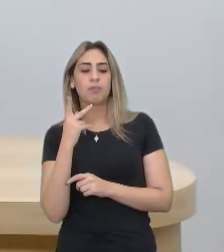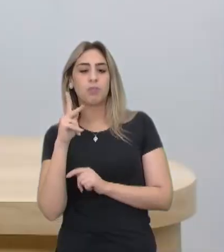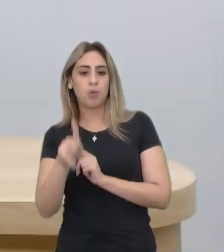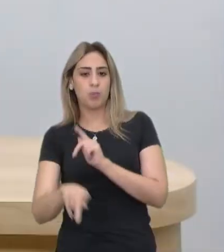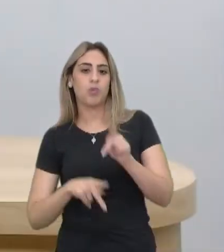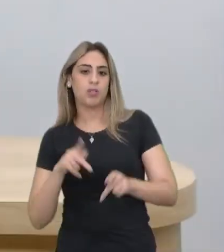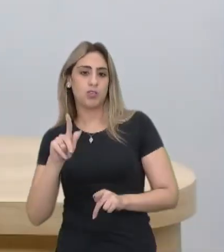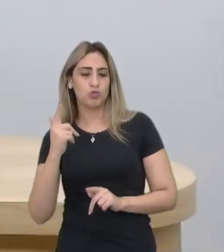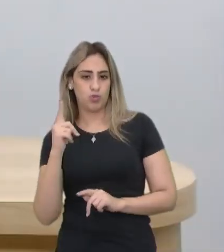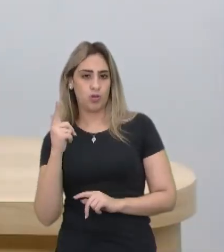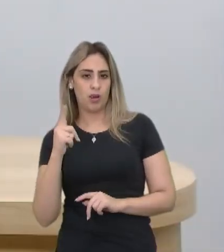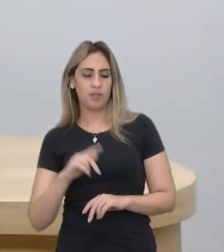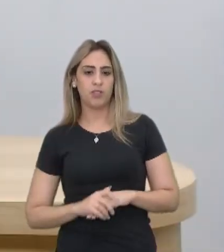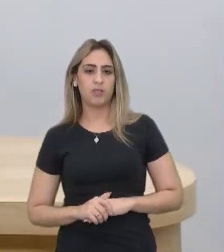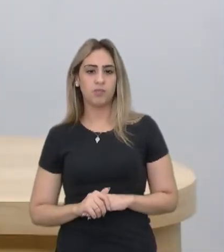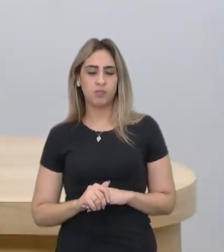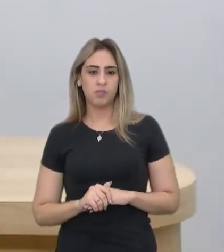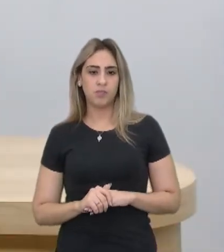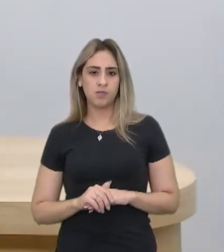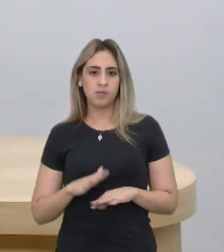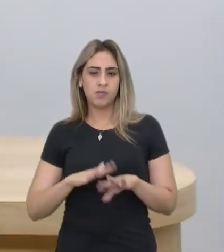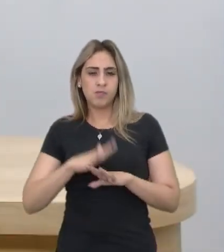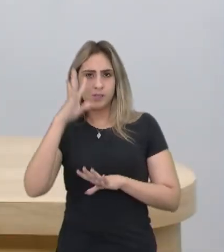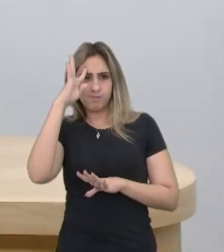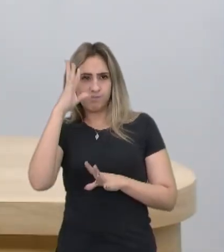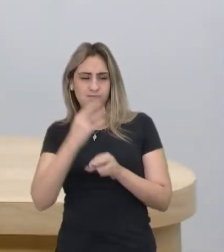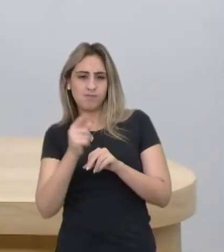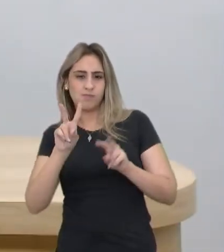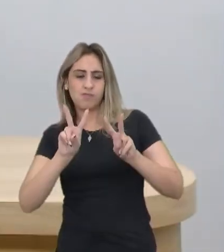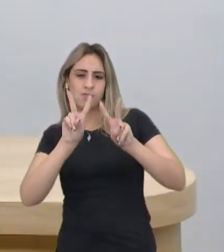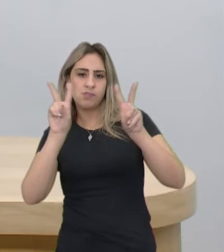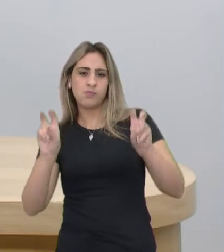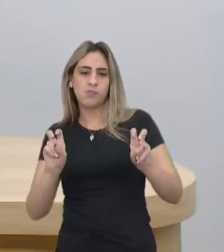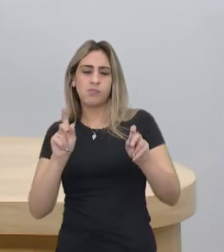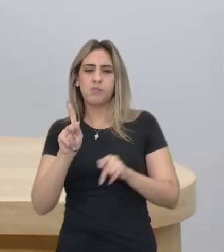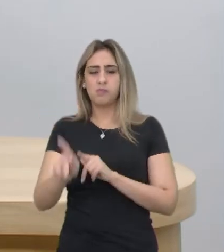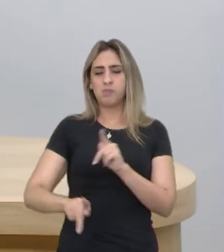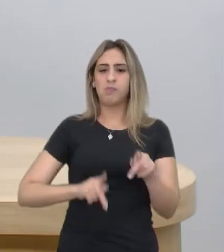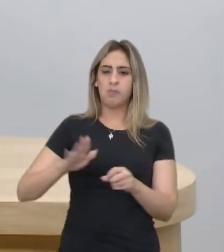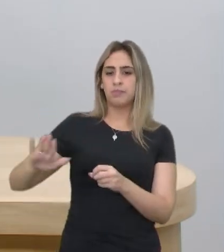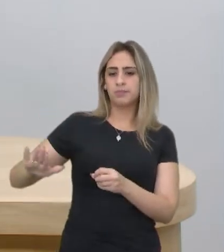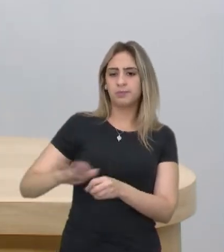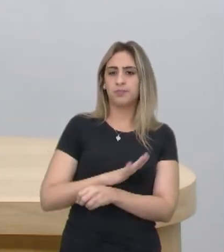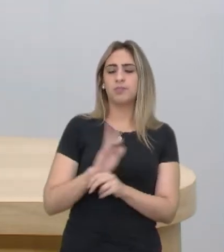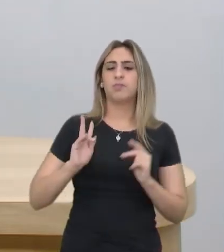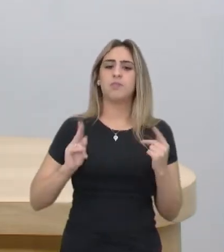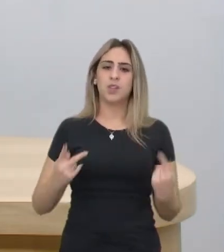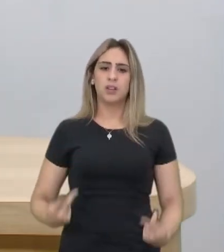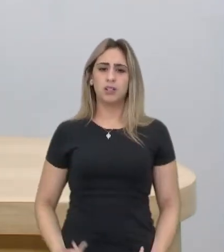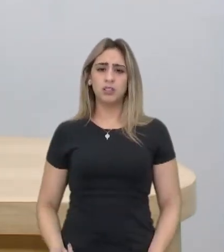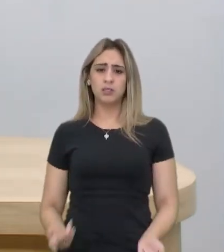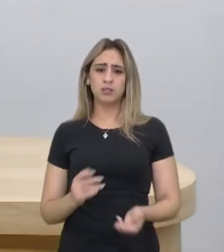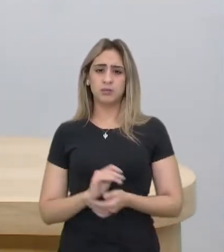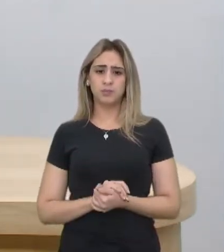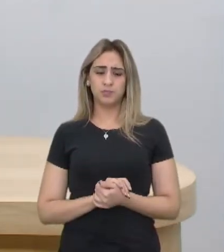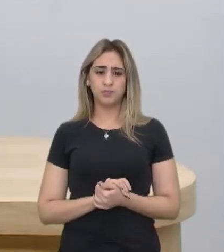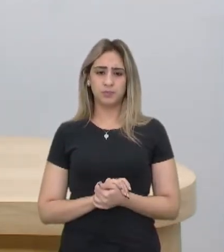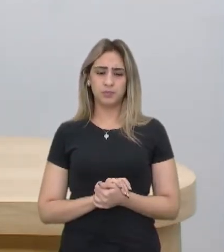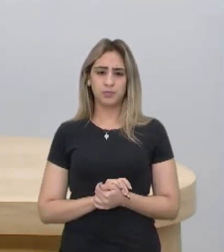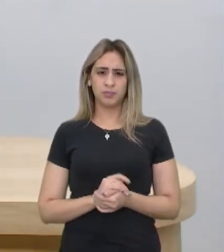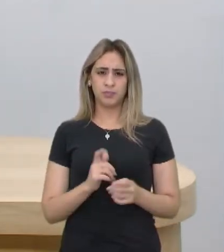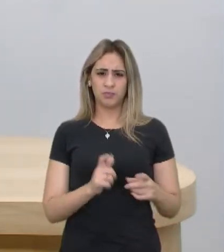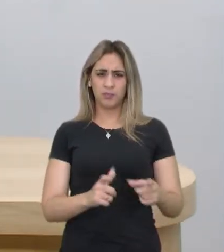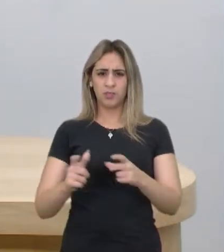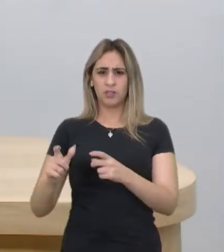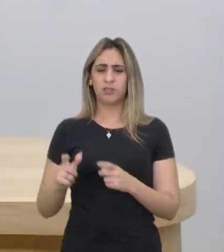sentido mais entendível do termo aí, ou seja, a população mesmo de humanos numa determinada localidade. Então, a gente